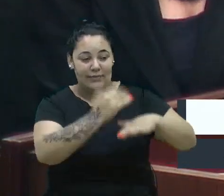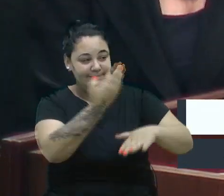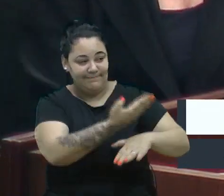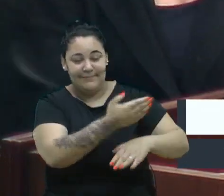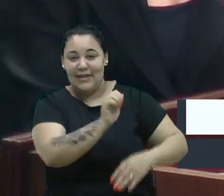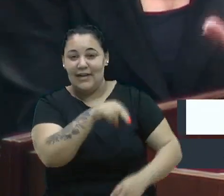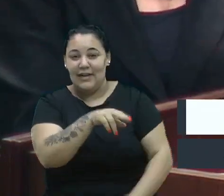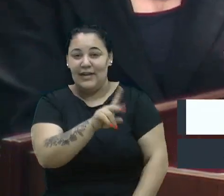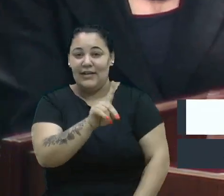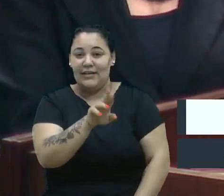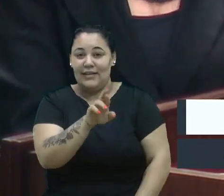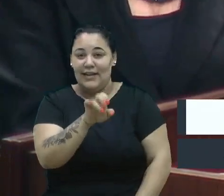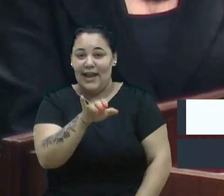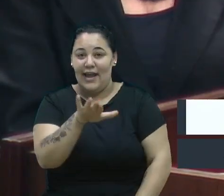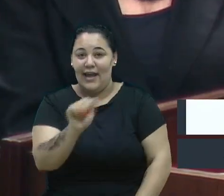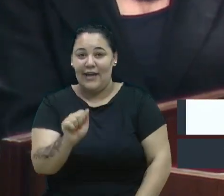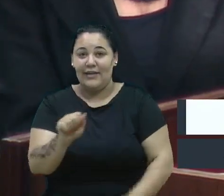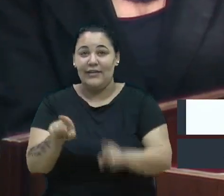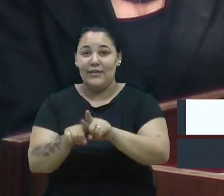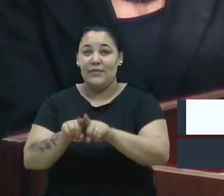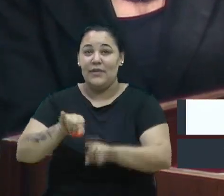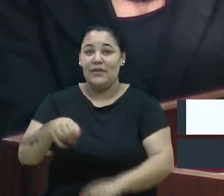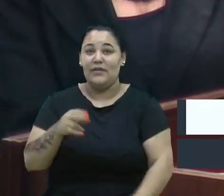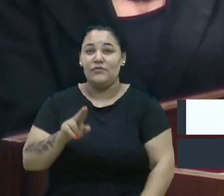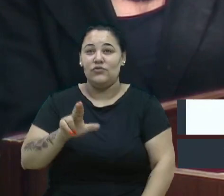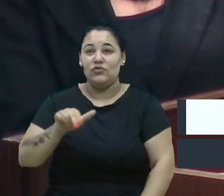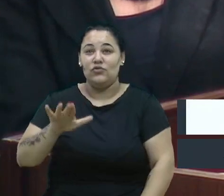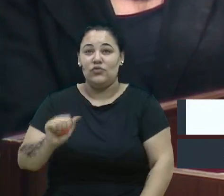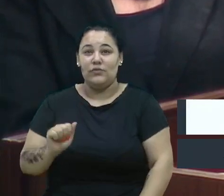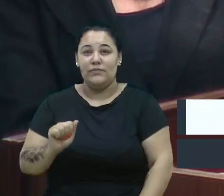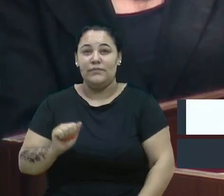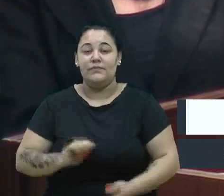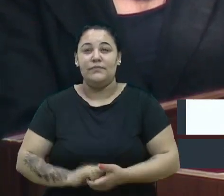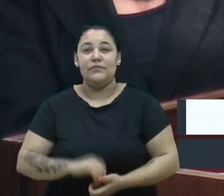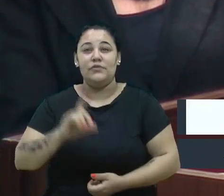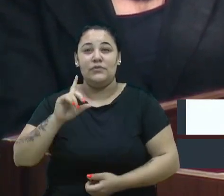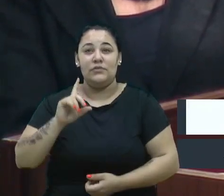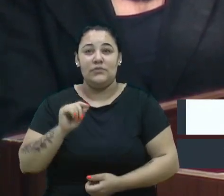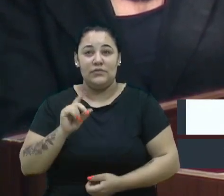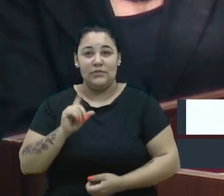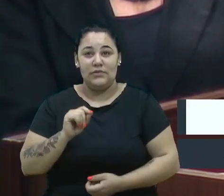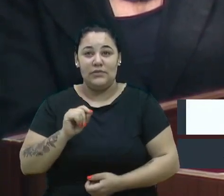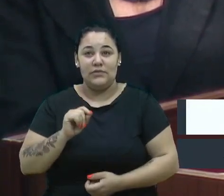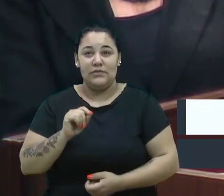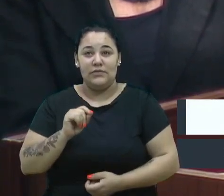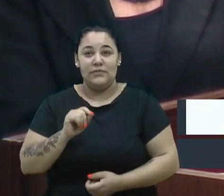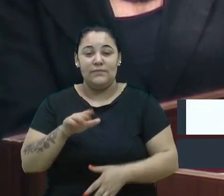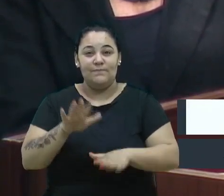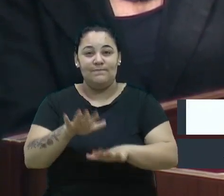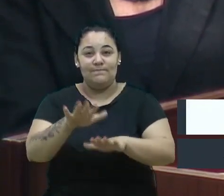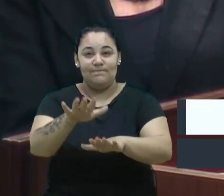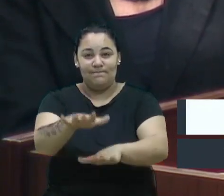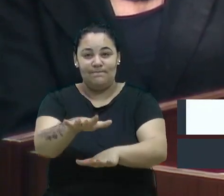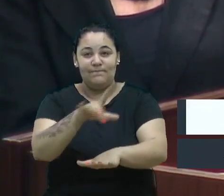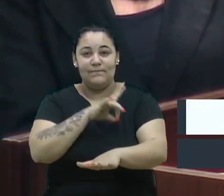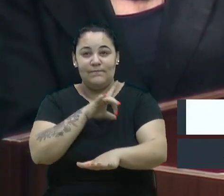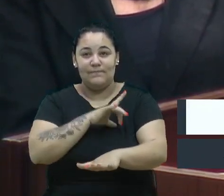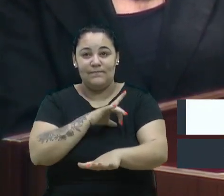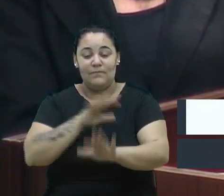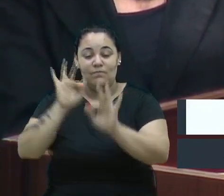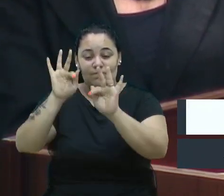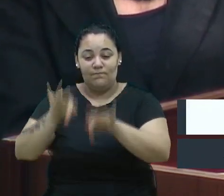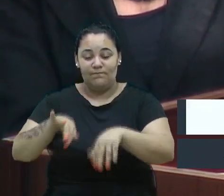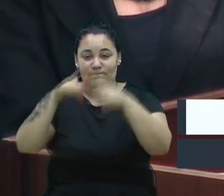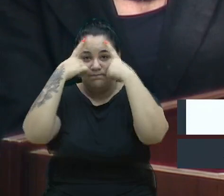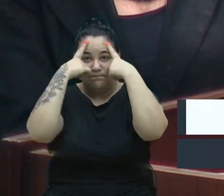Varasquim Weber e Júlia Bertolucci. No dia 10 de dezembro, nós teremos uma caminhada muito importante pelo fim da